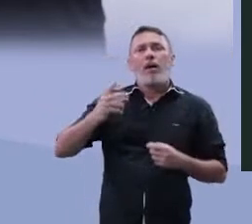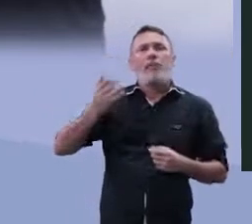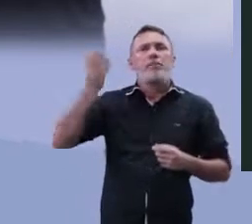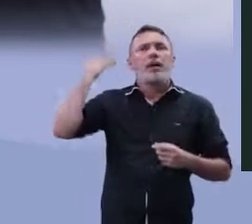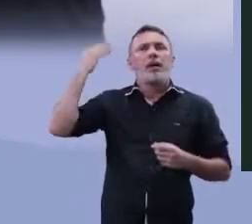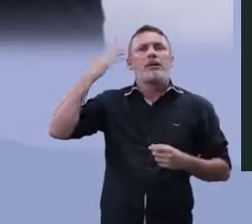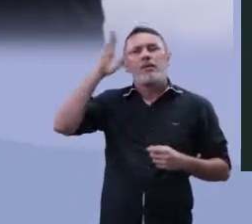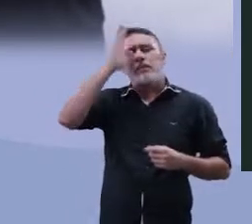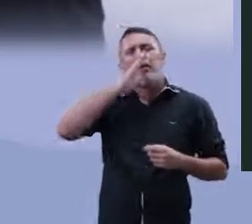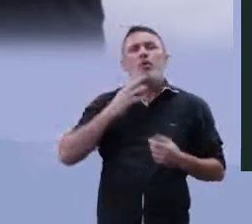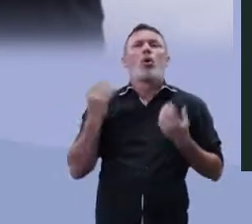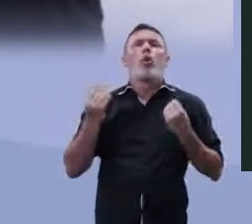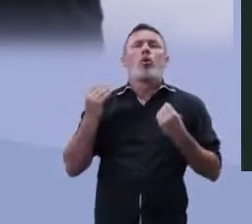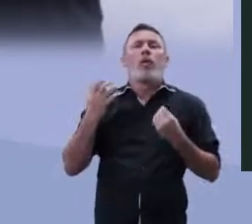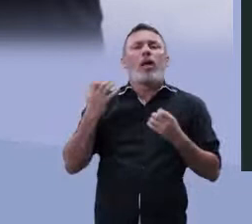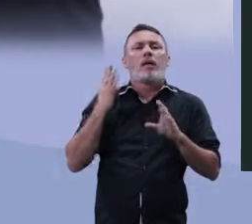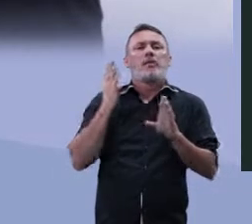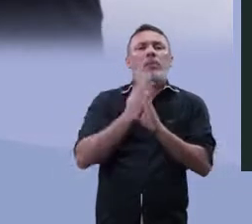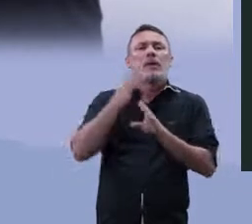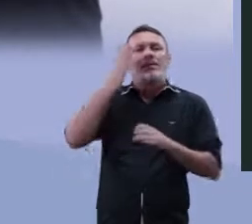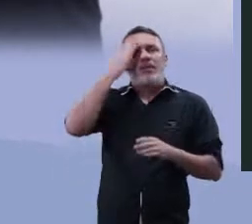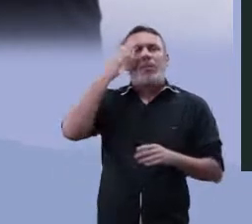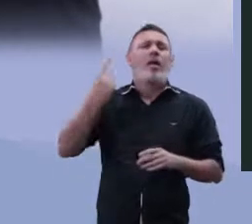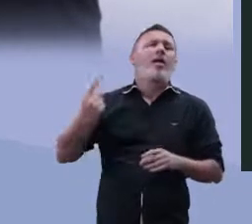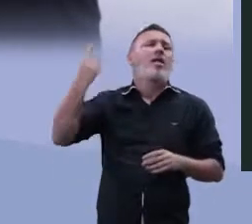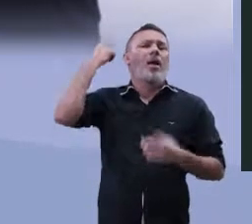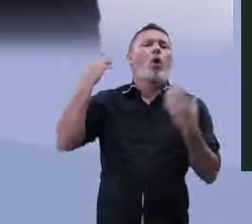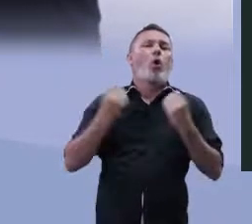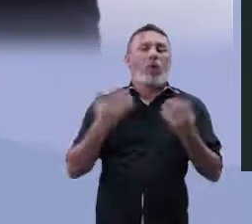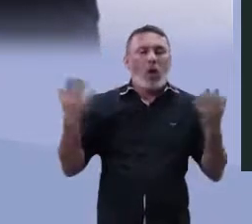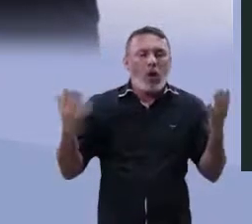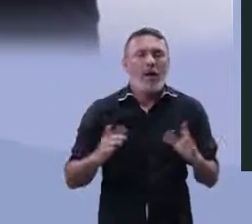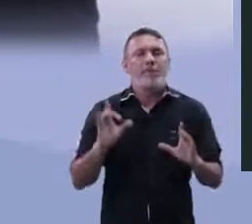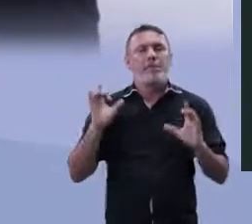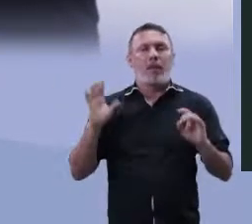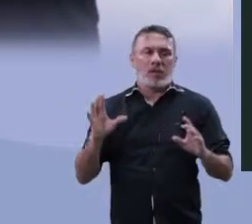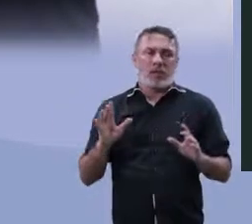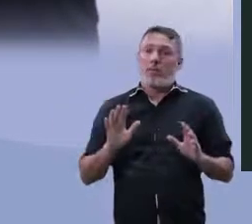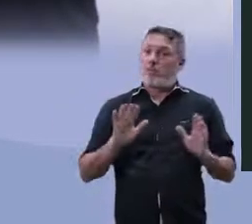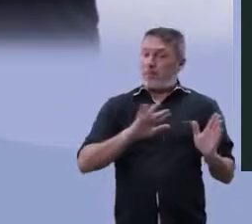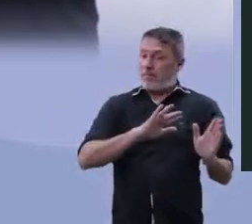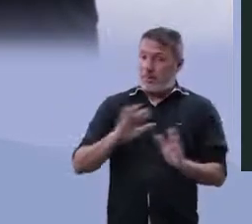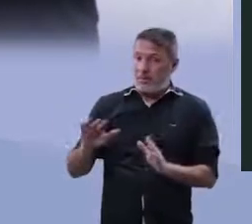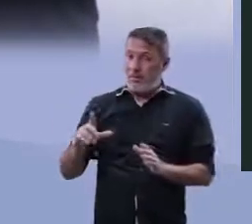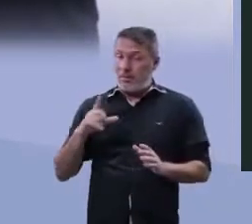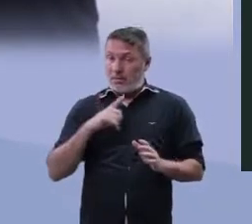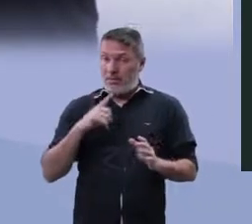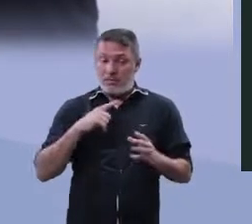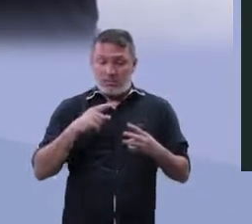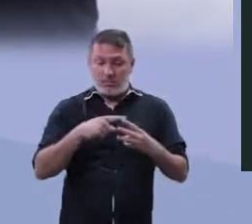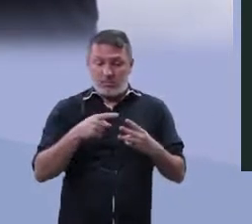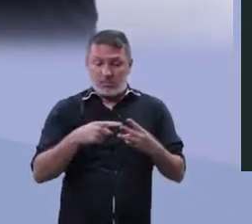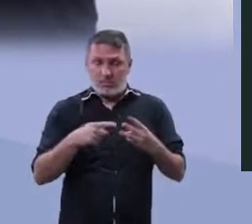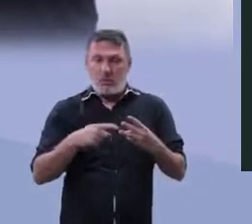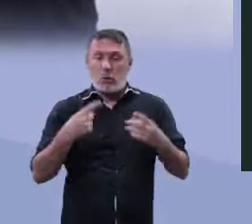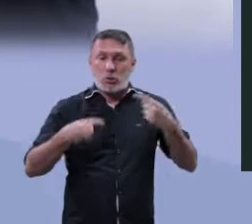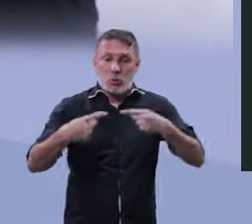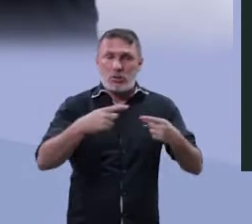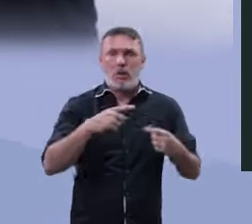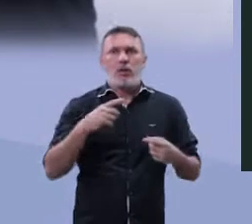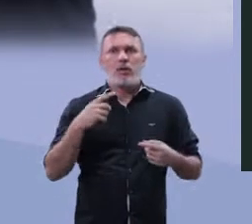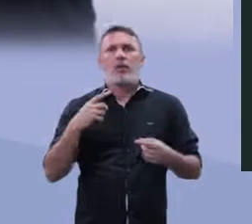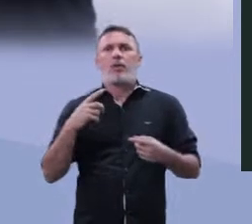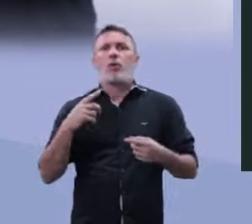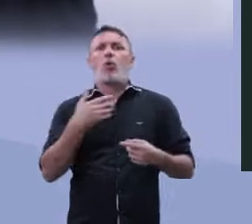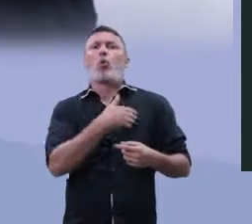brasileiro. Mas o interessante é que nenhum deles, por exemplo, né, tudo bem que eu não vou discutir a apropriação das suas respectivas